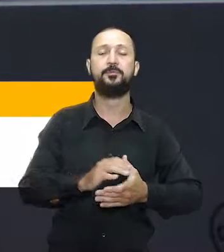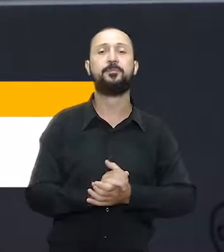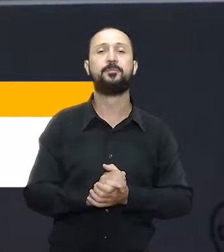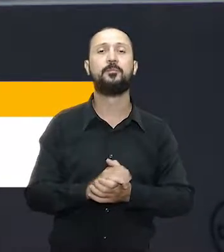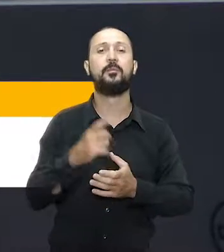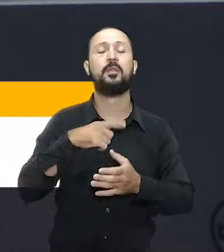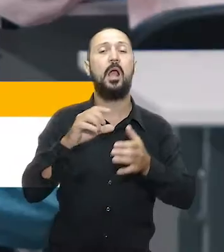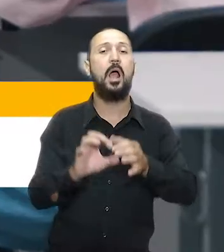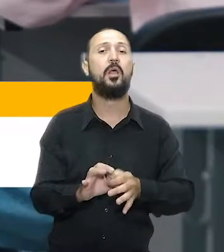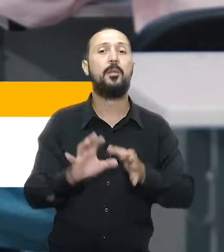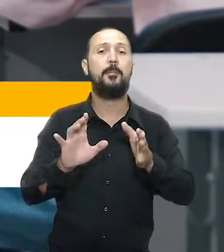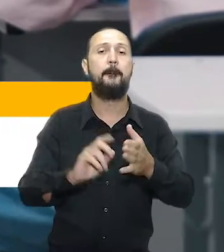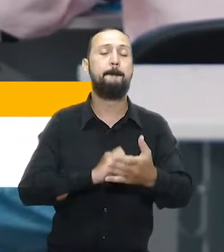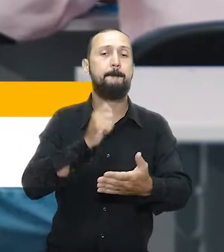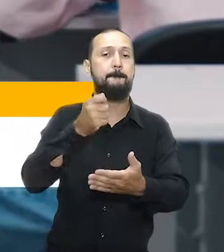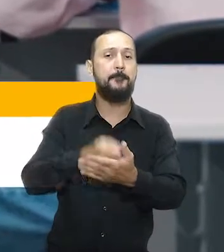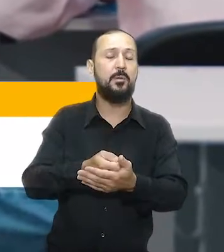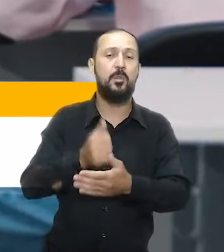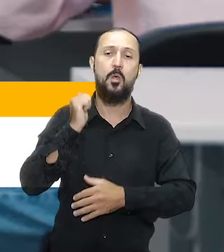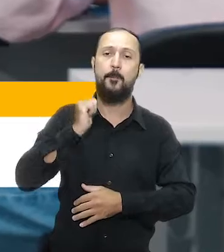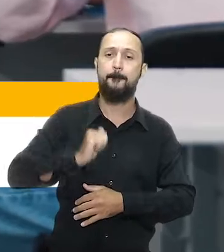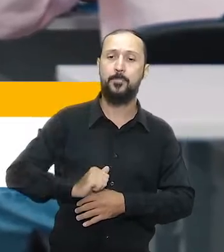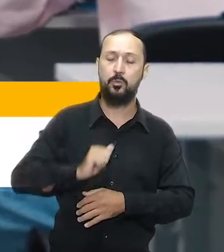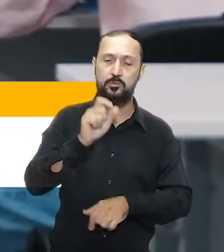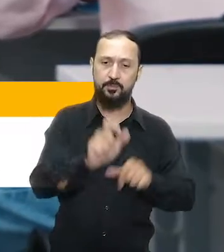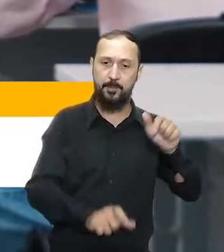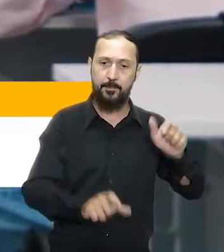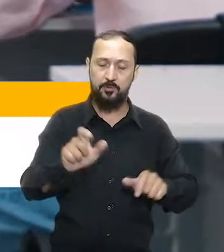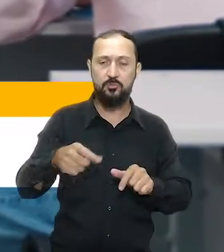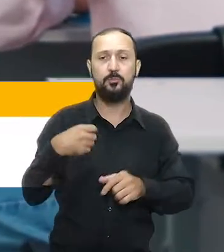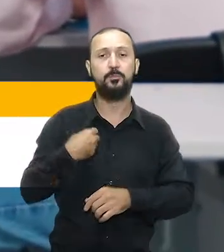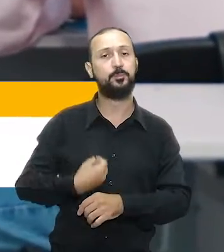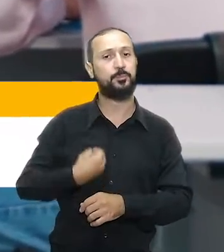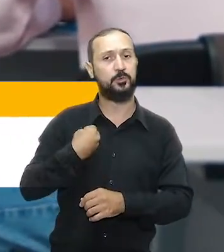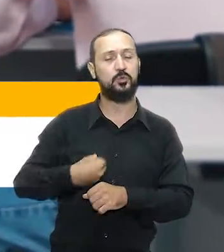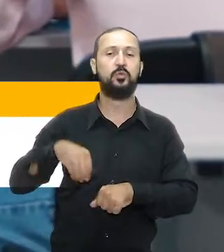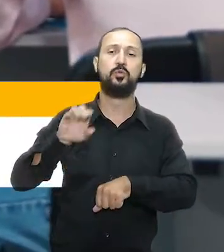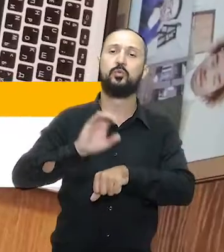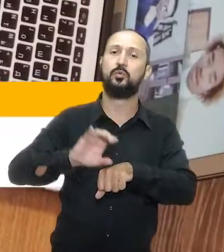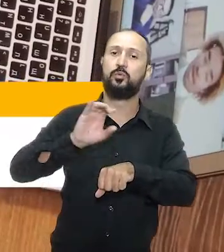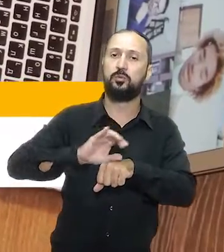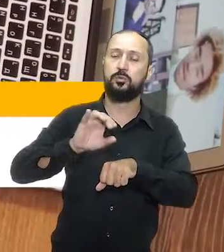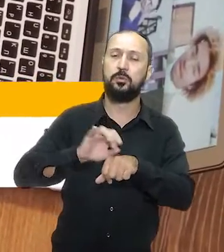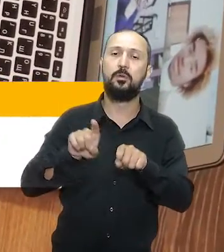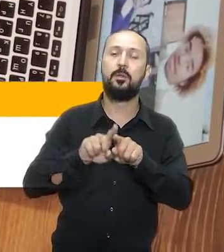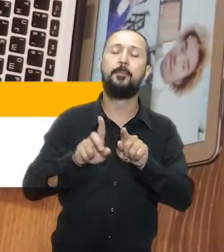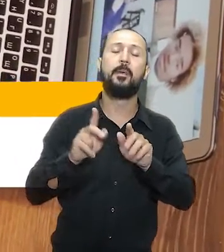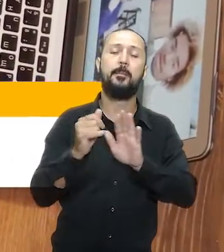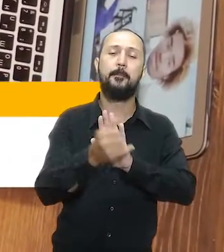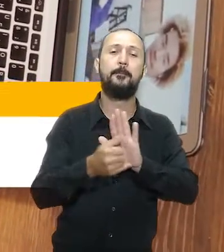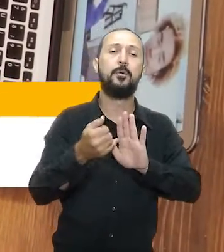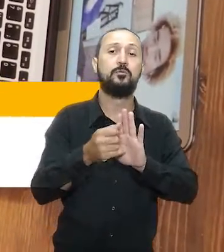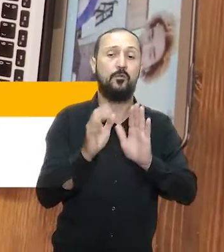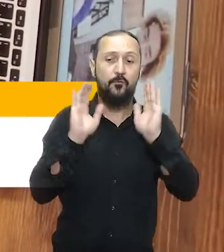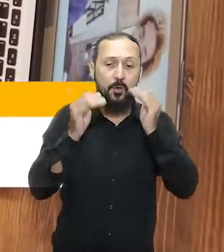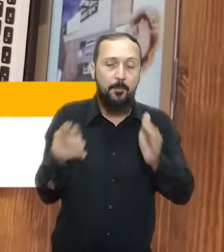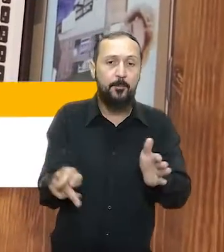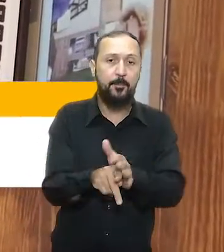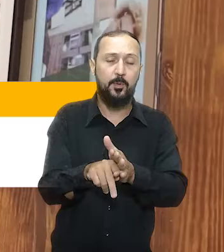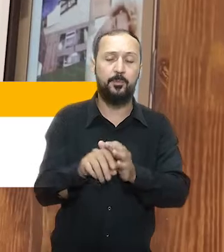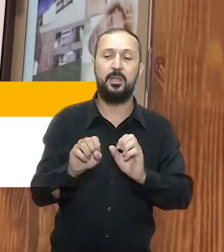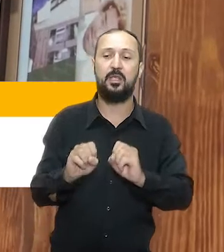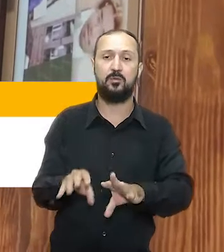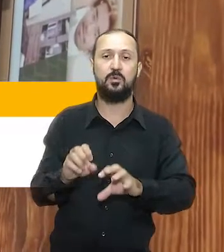Executivo Estadual, que autoriza o pagamento de bolsa para servidores participarem de cursos e de programas voltados